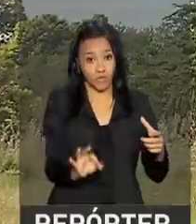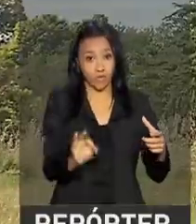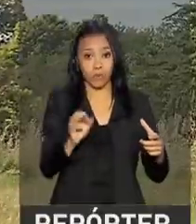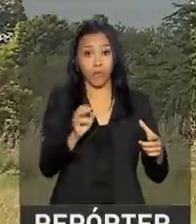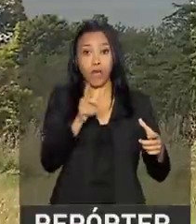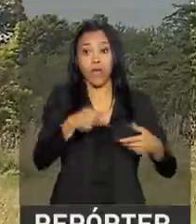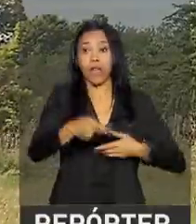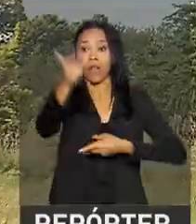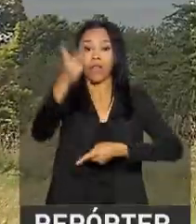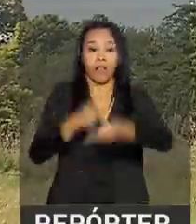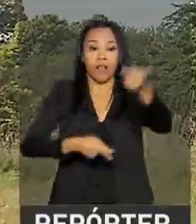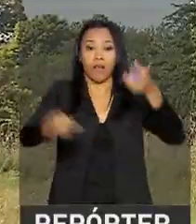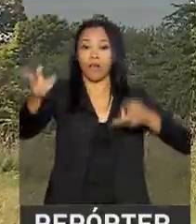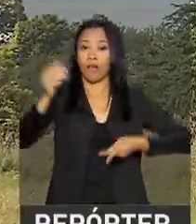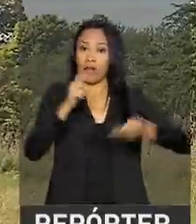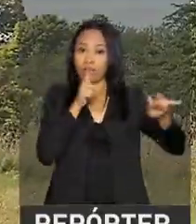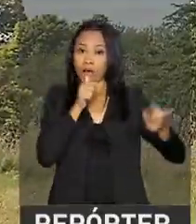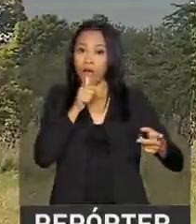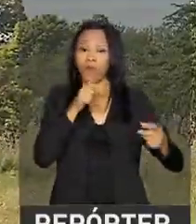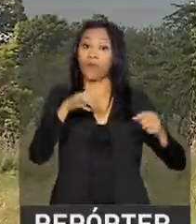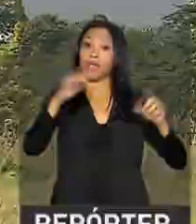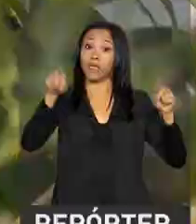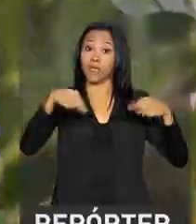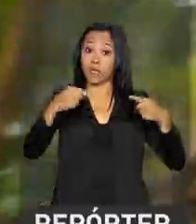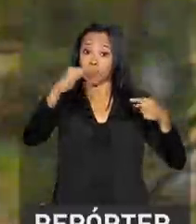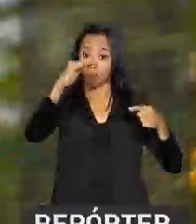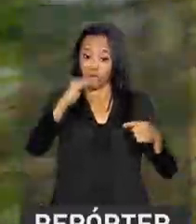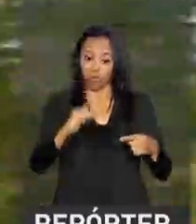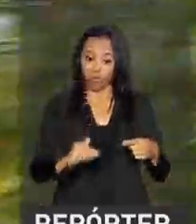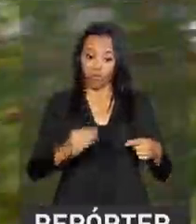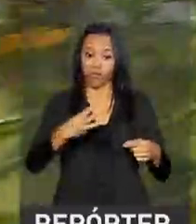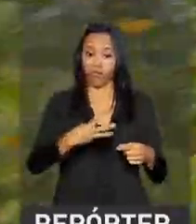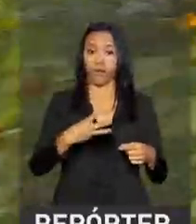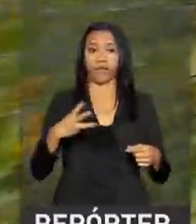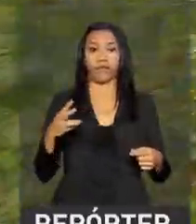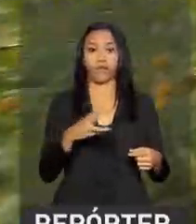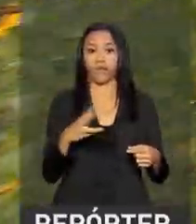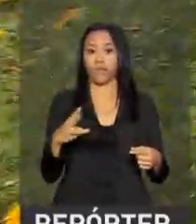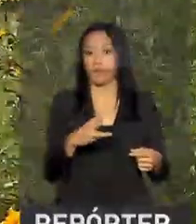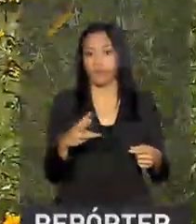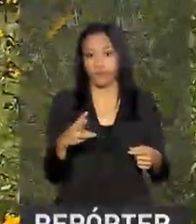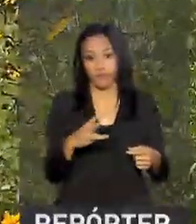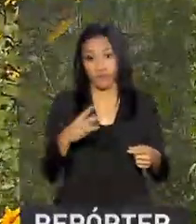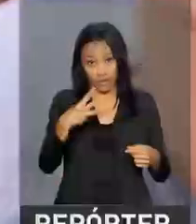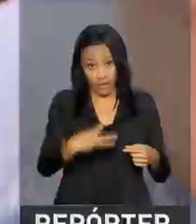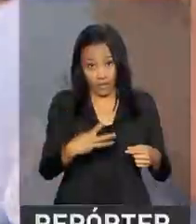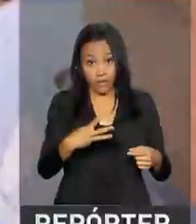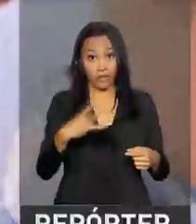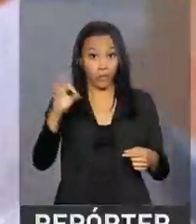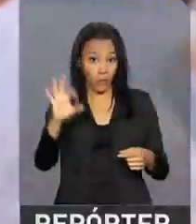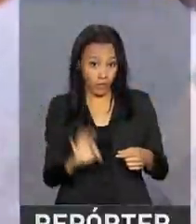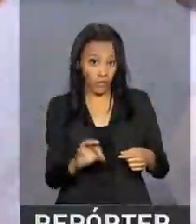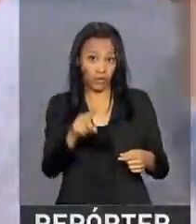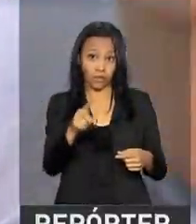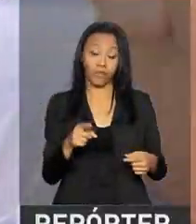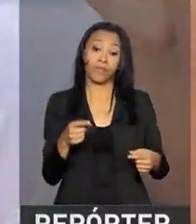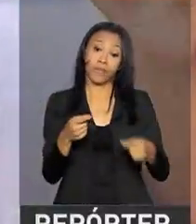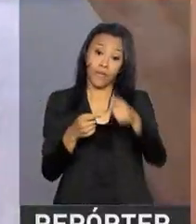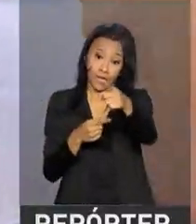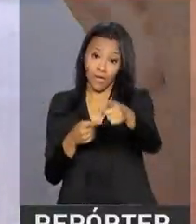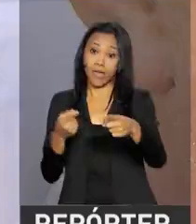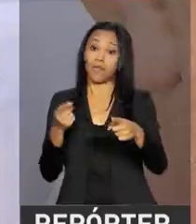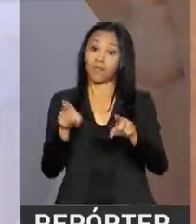e chegou a 5,3 por cento de sua capacidade o menor nível da história morador da região francisco também